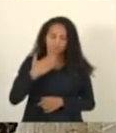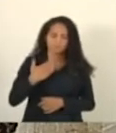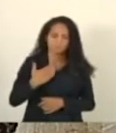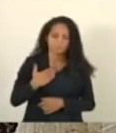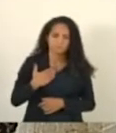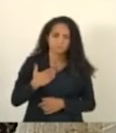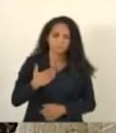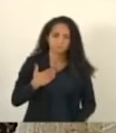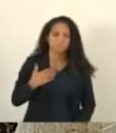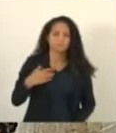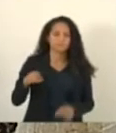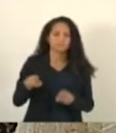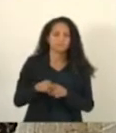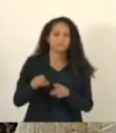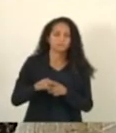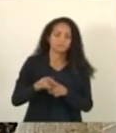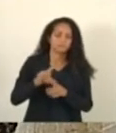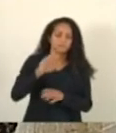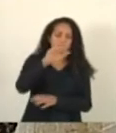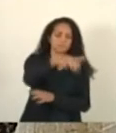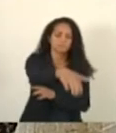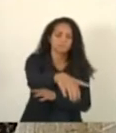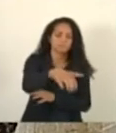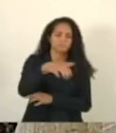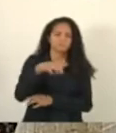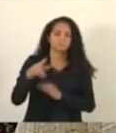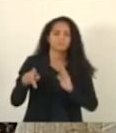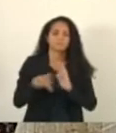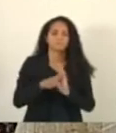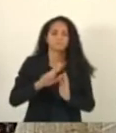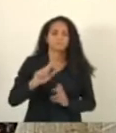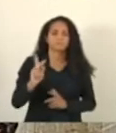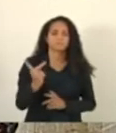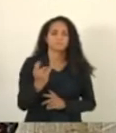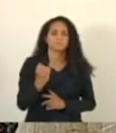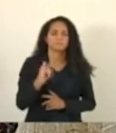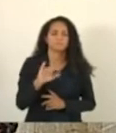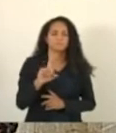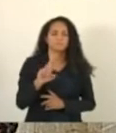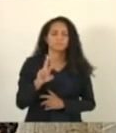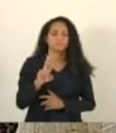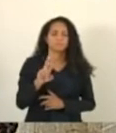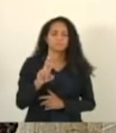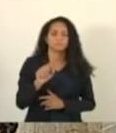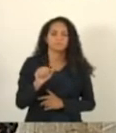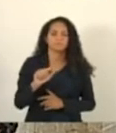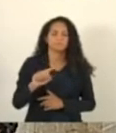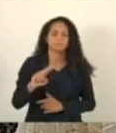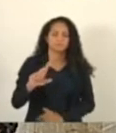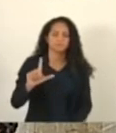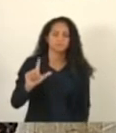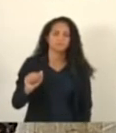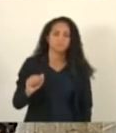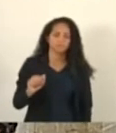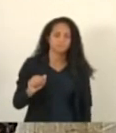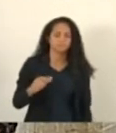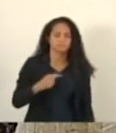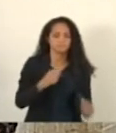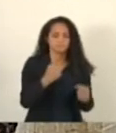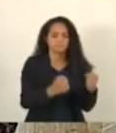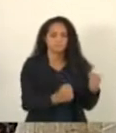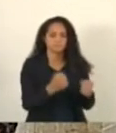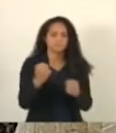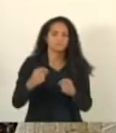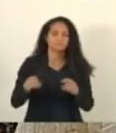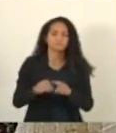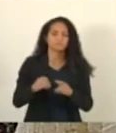uma escavadeira hidráulica que já foi entregue, 2 veículos picape estrada, uma